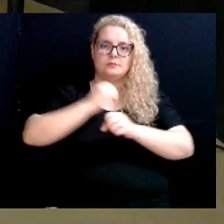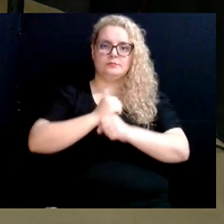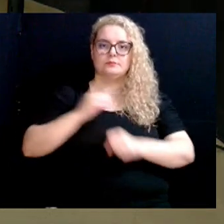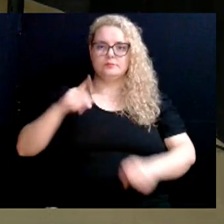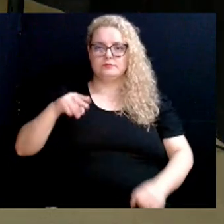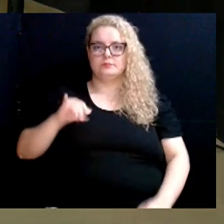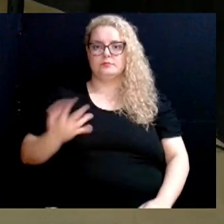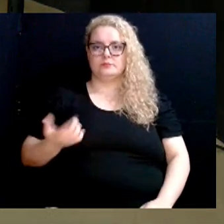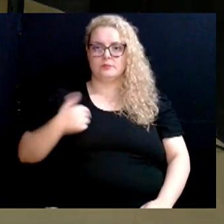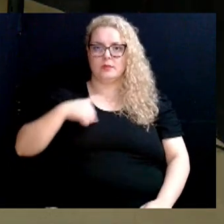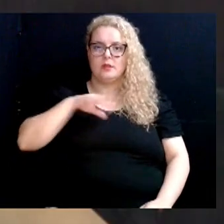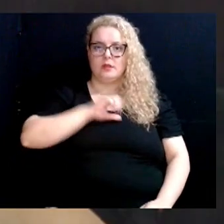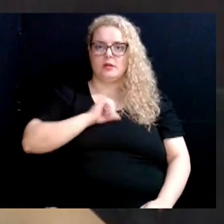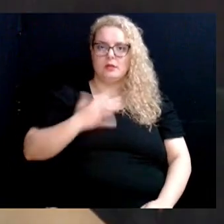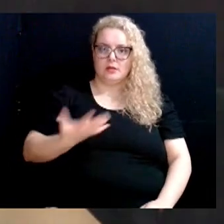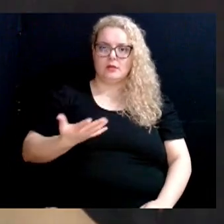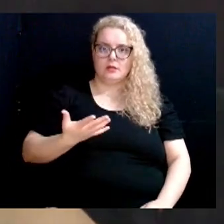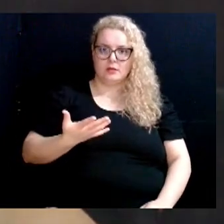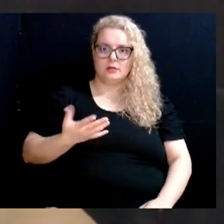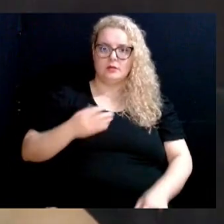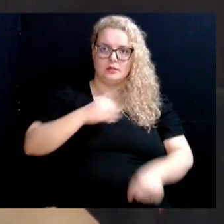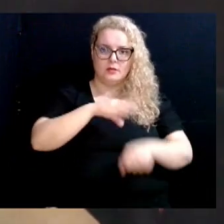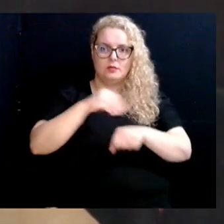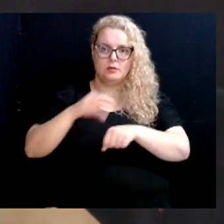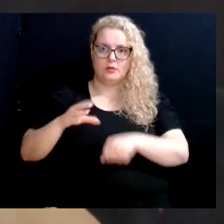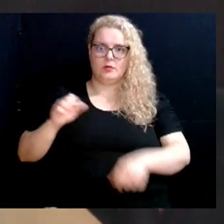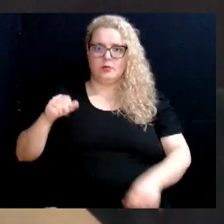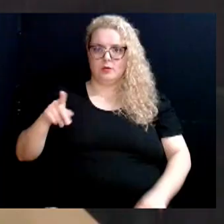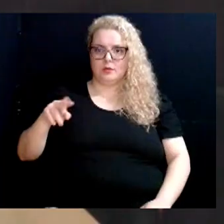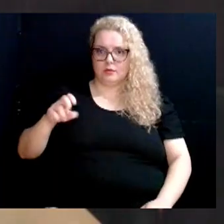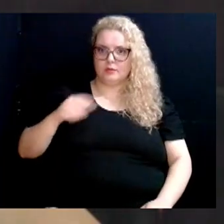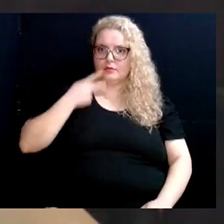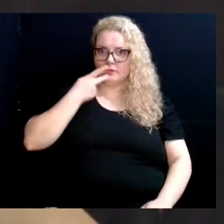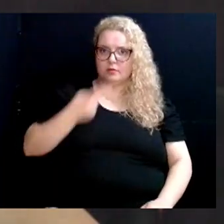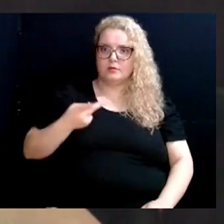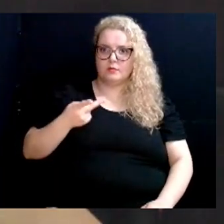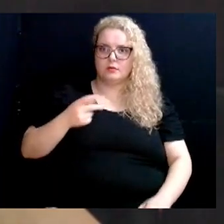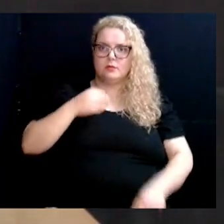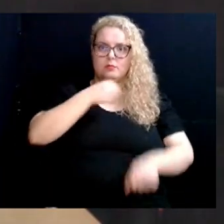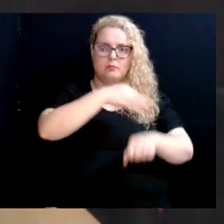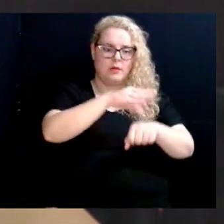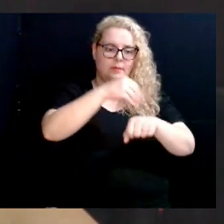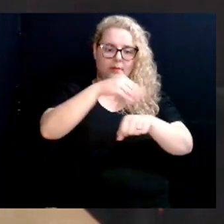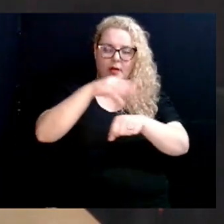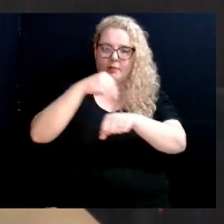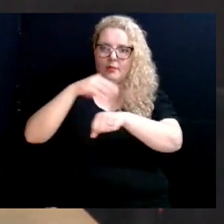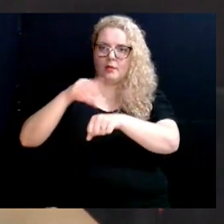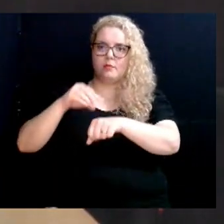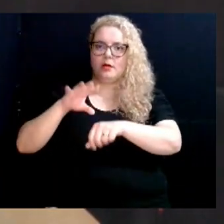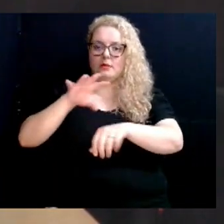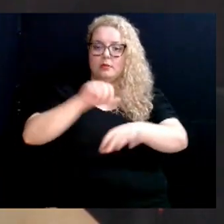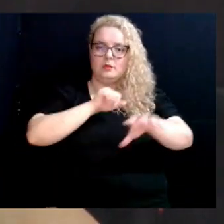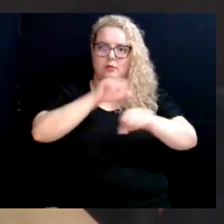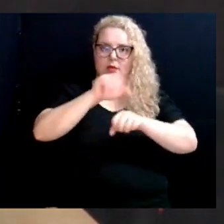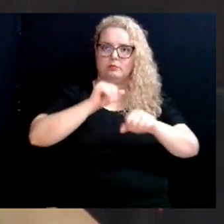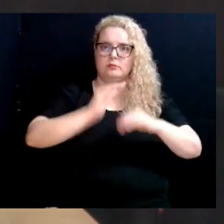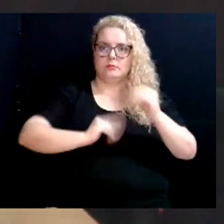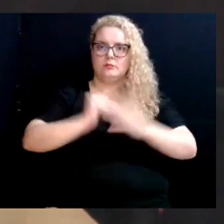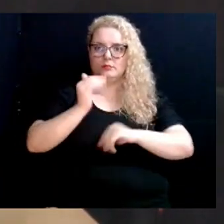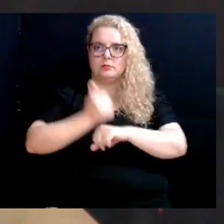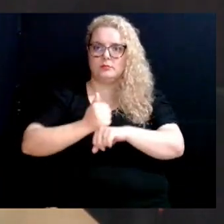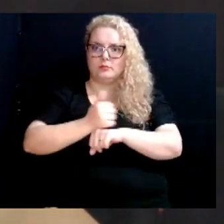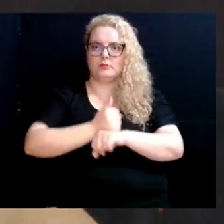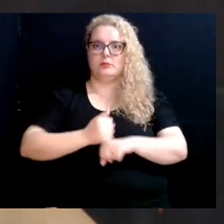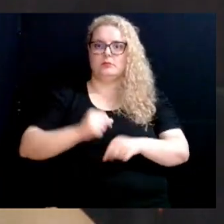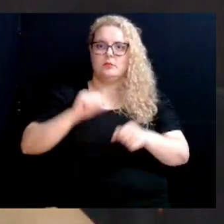Eu gosto muito assim, dessas dicas, que nem o André comentou, várias dicas aqui. A gente precisa pegar essas dicas dos profissionais, sabe?